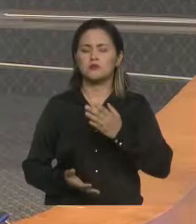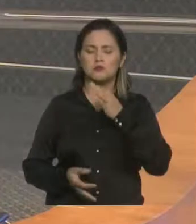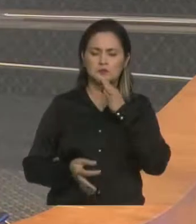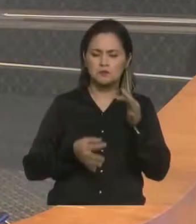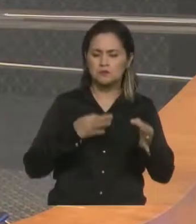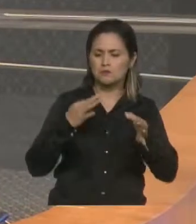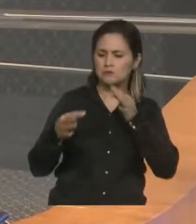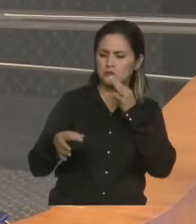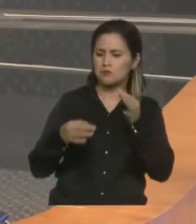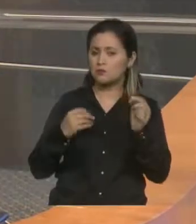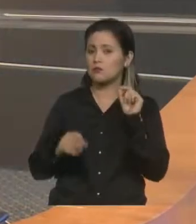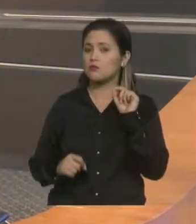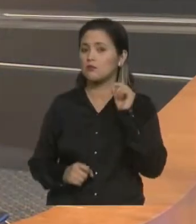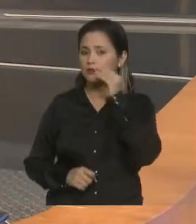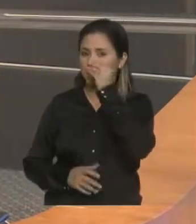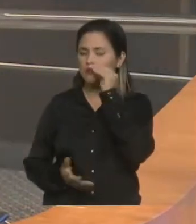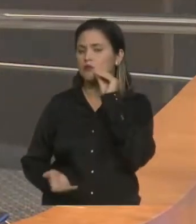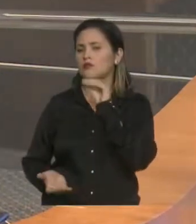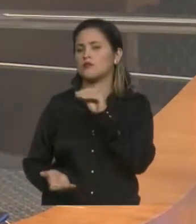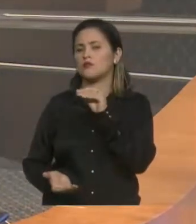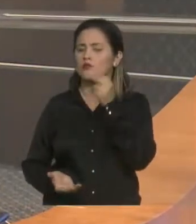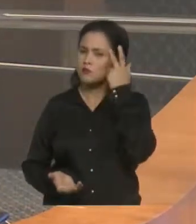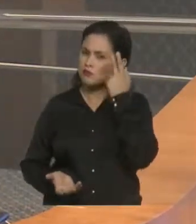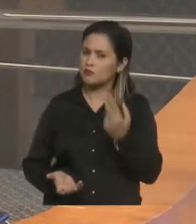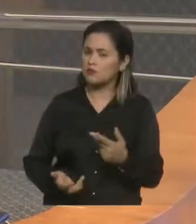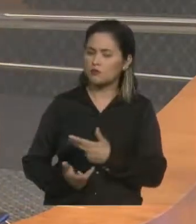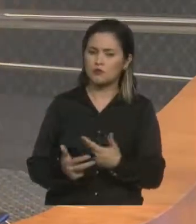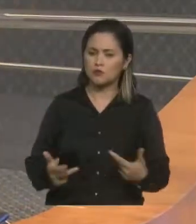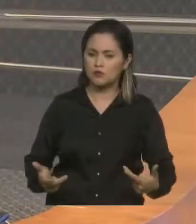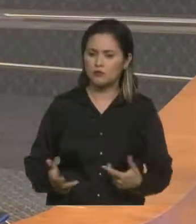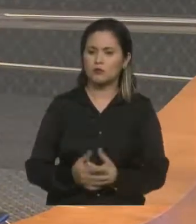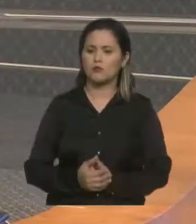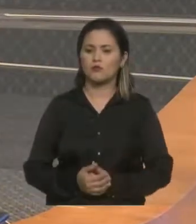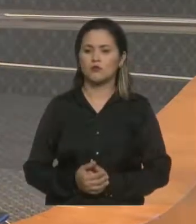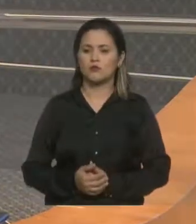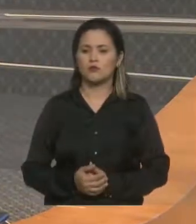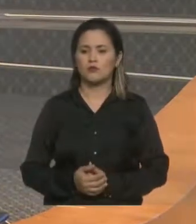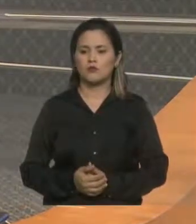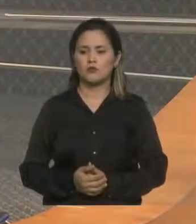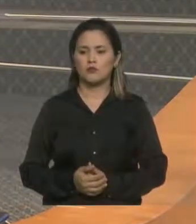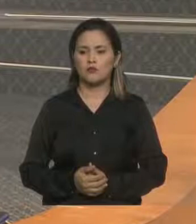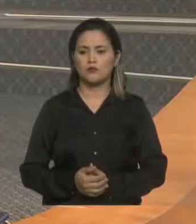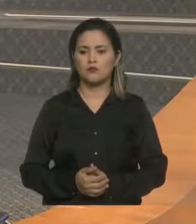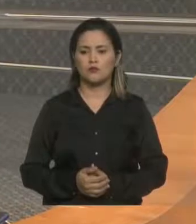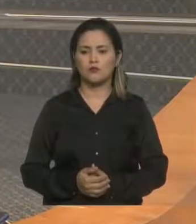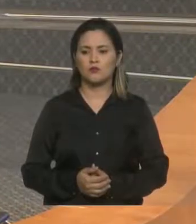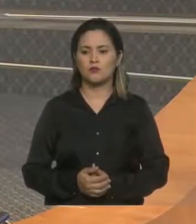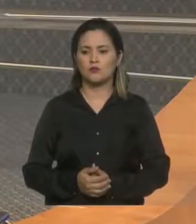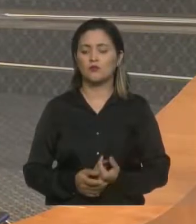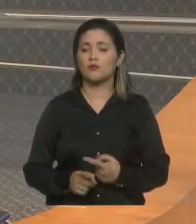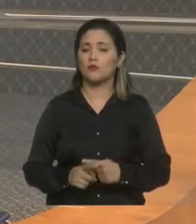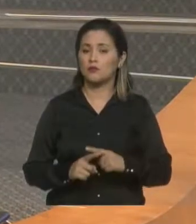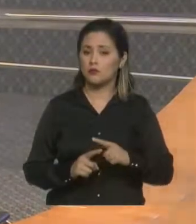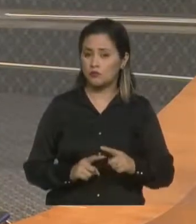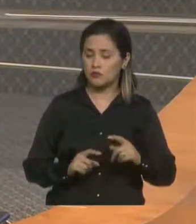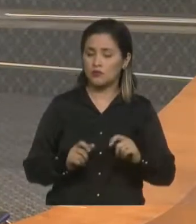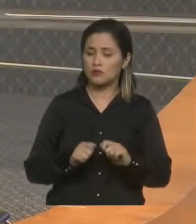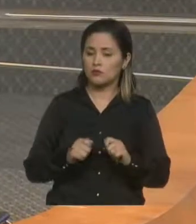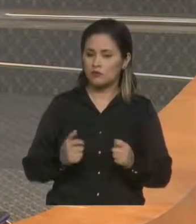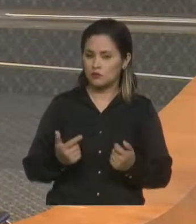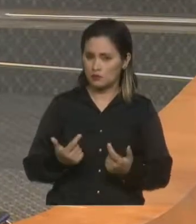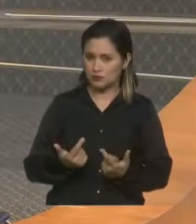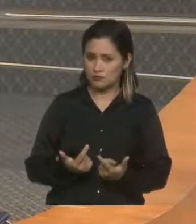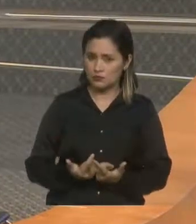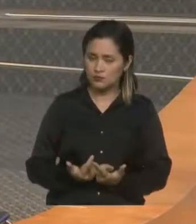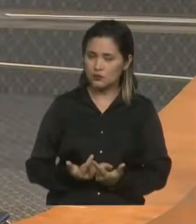consideração a série histórica das coisas. Mas nada melhor do que o arquivo da Assembleia Legislativa para restituir